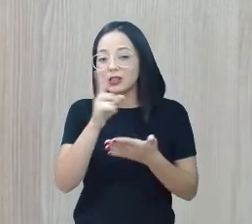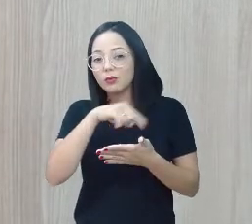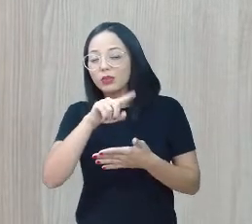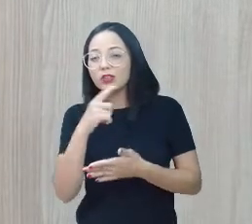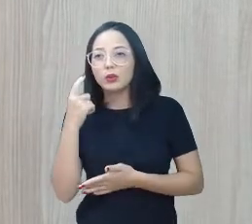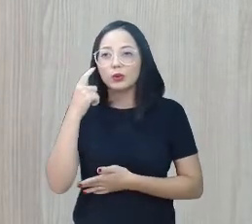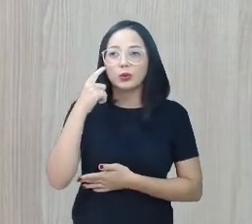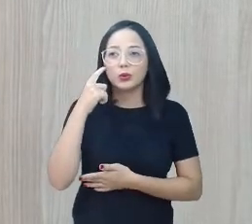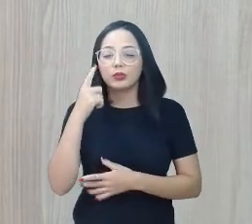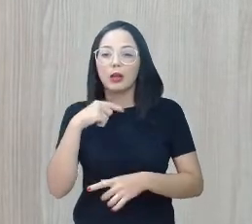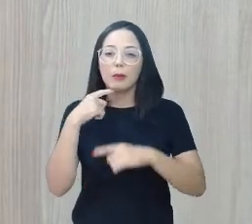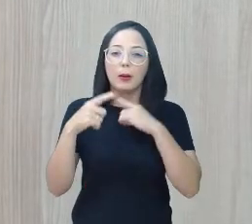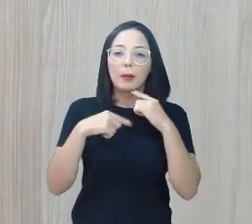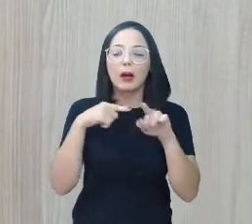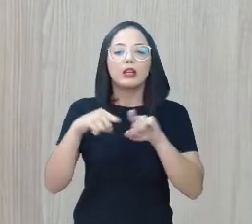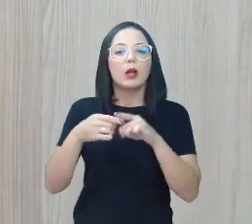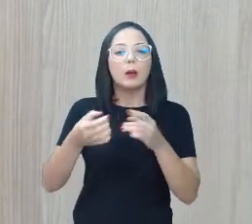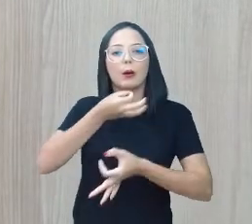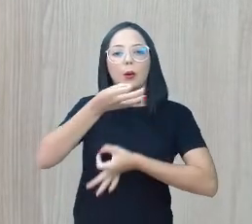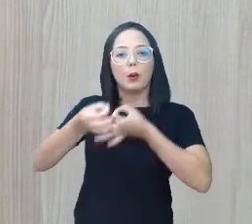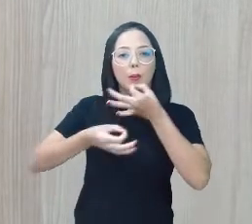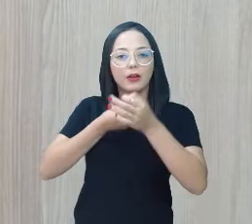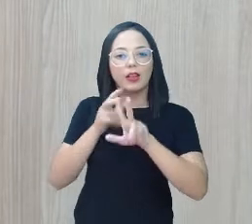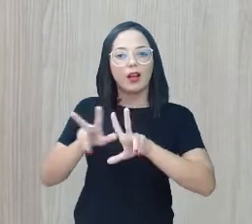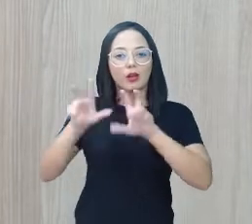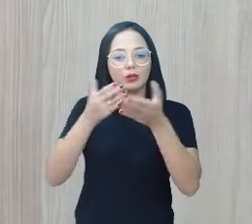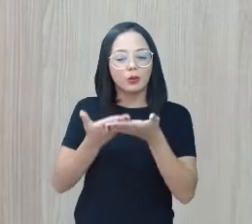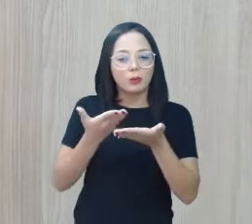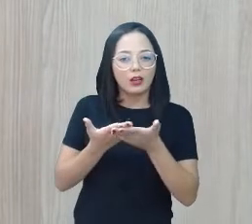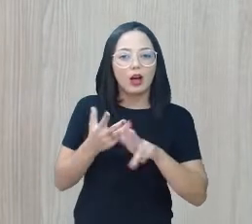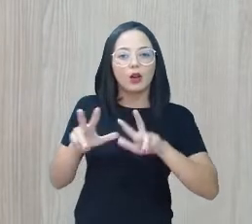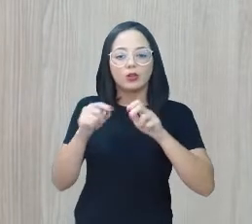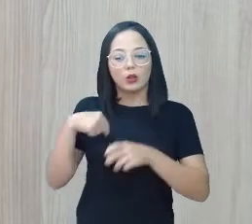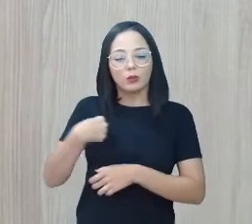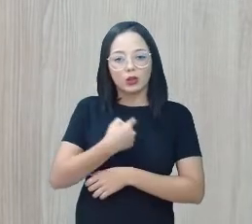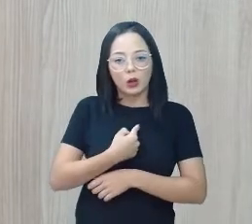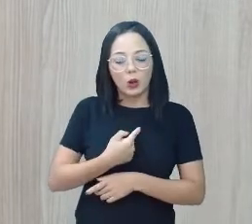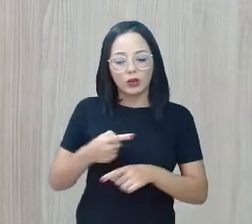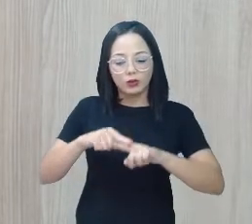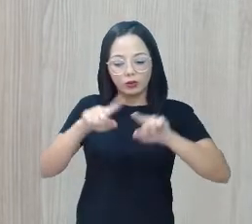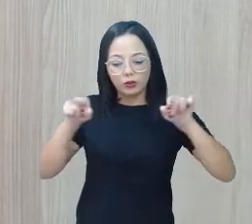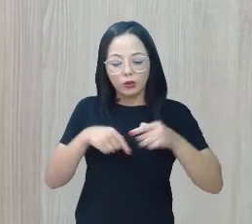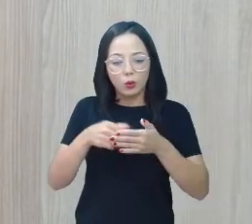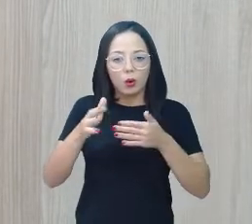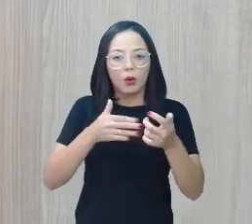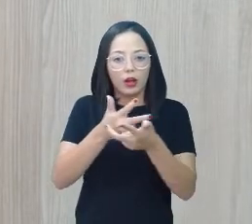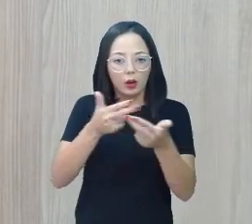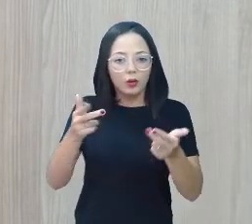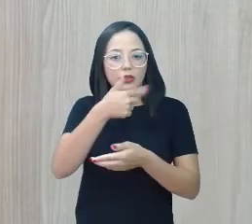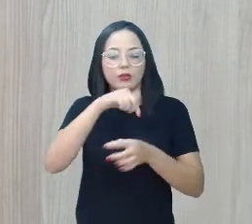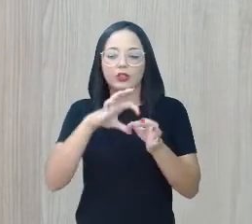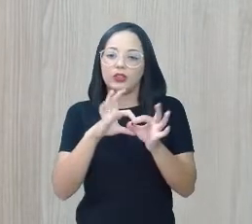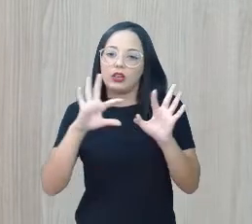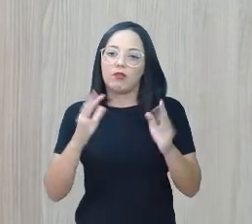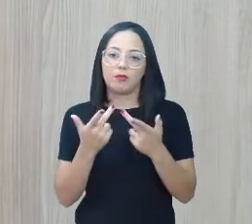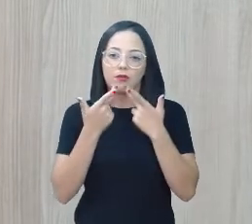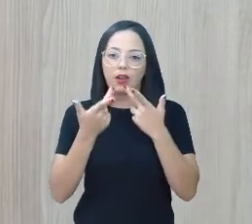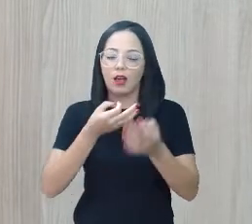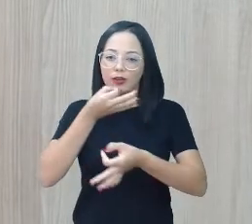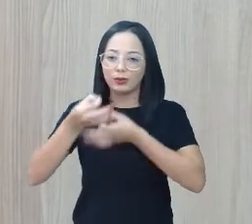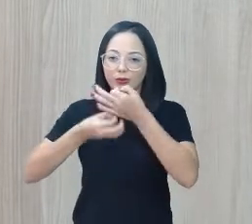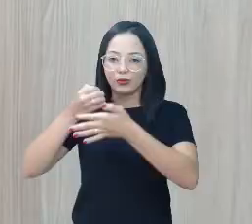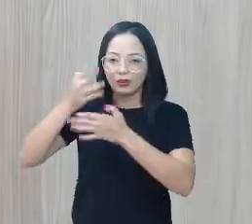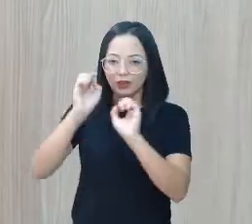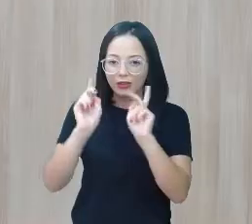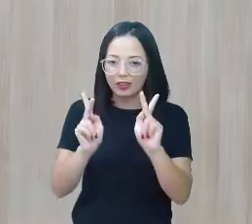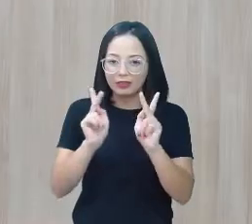alguma coisa a comentar sobre a aula, sobre a gente aqui no estúdio, qualquer coisa, fiquem à vontade para falar no chat, tá bom?